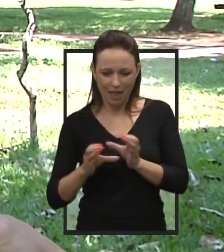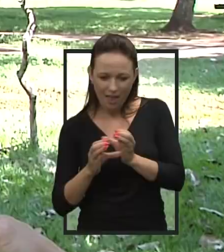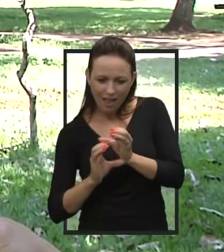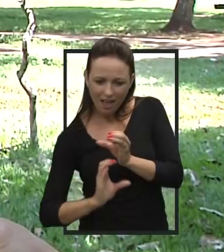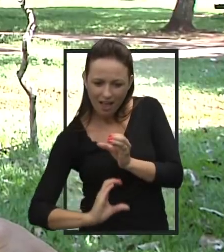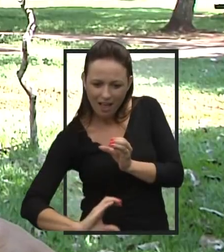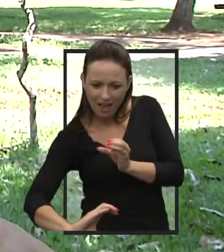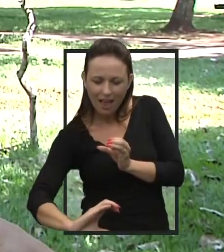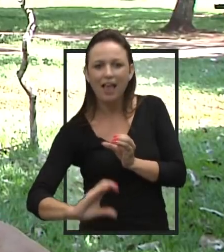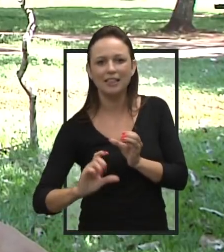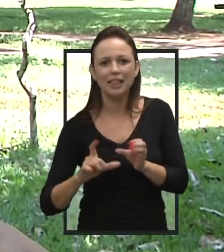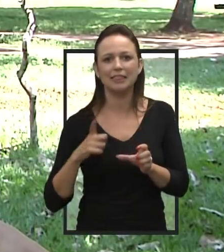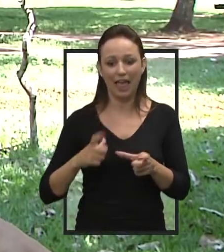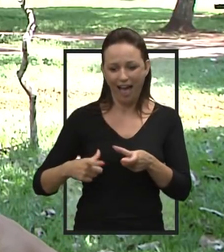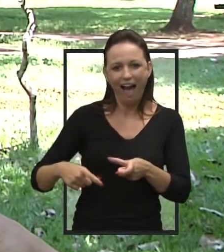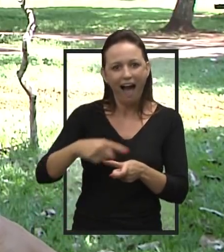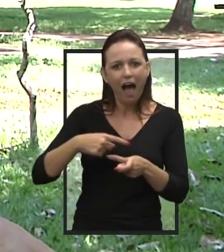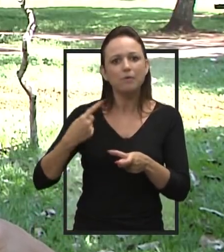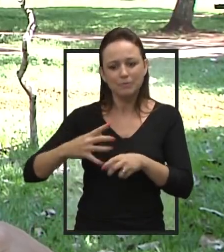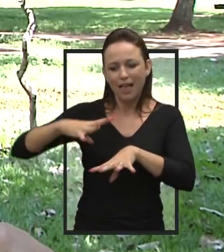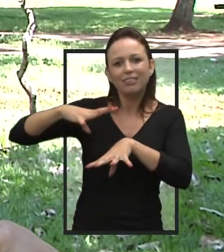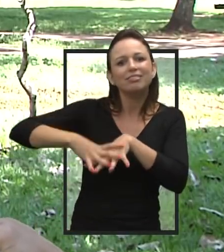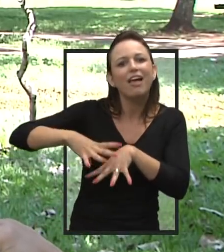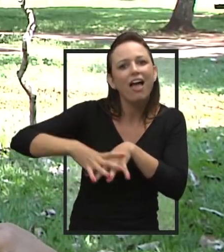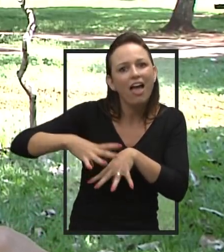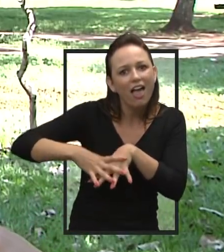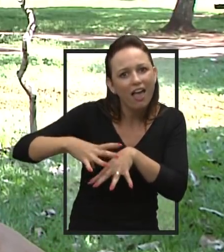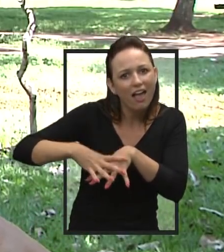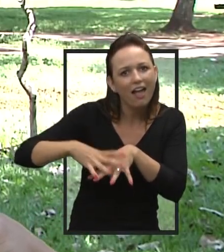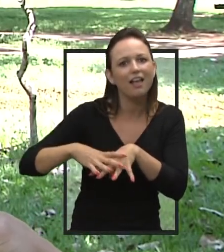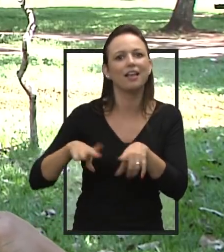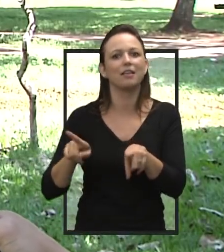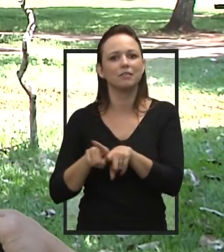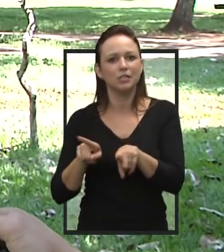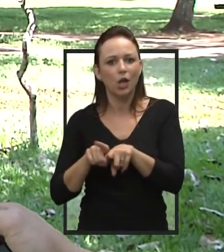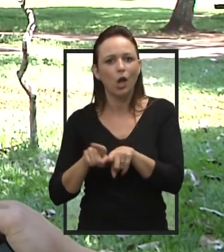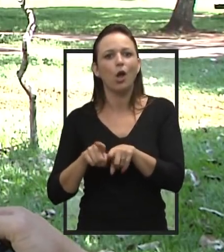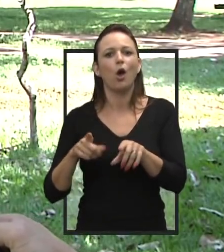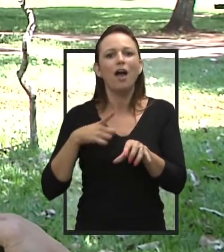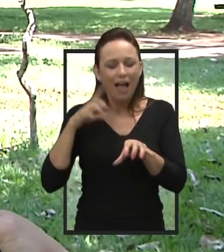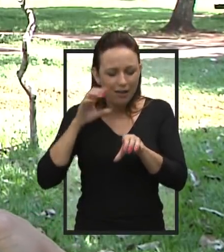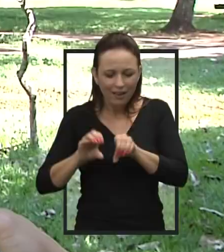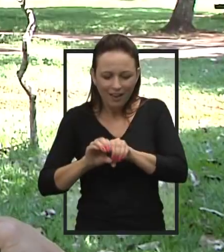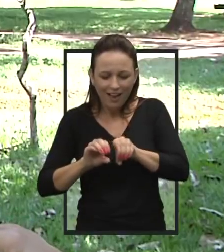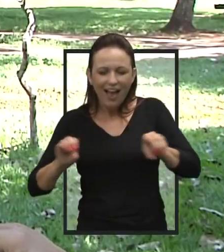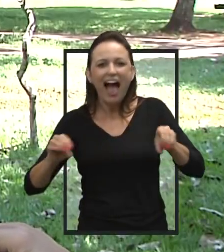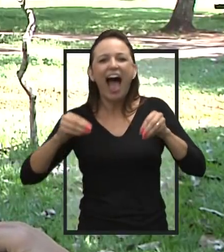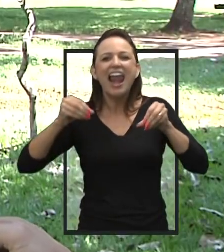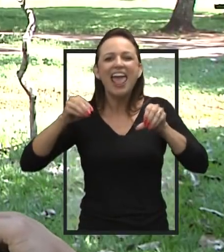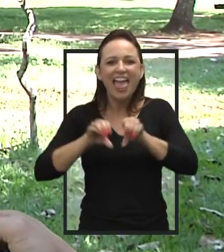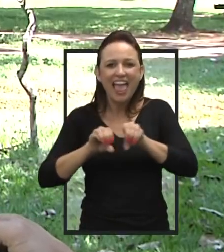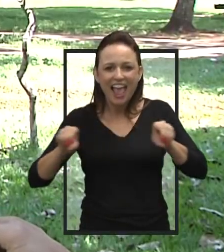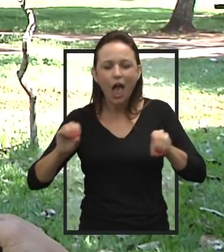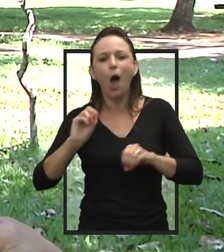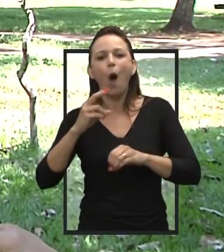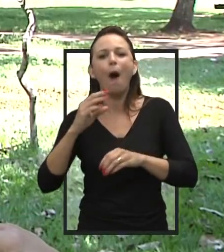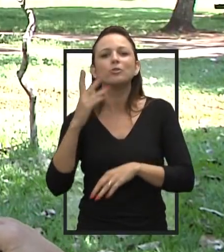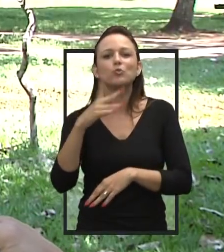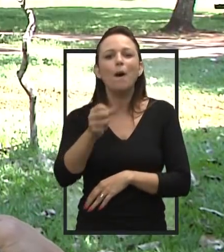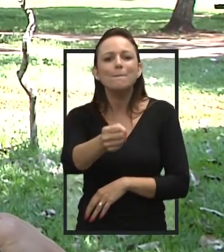esse ralo tem que ser telado. Você tem que colocar aquelas cobrinhas de areia, ou melhor ainda, aqueles rodinhos nas